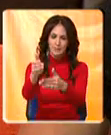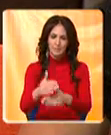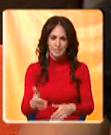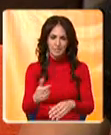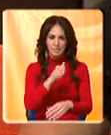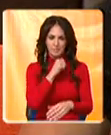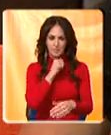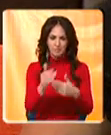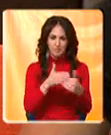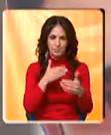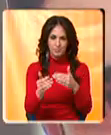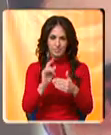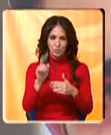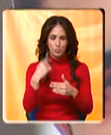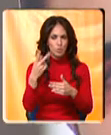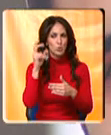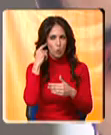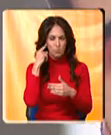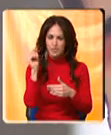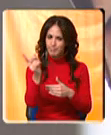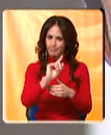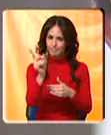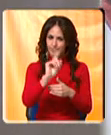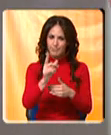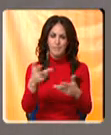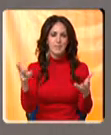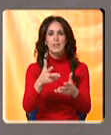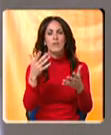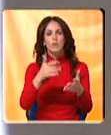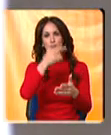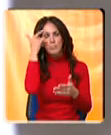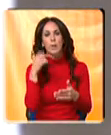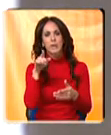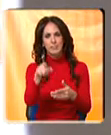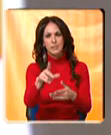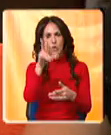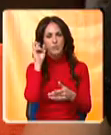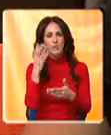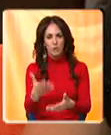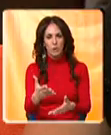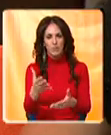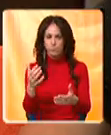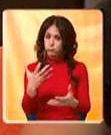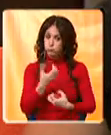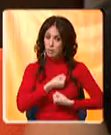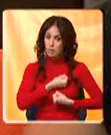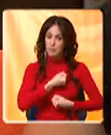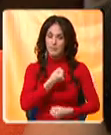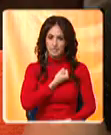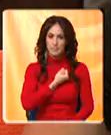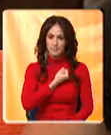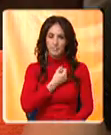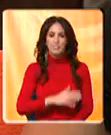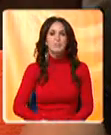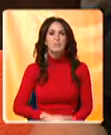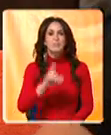não lhe interessa já? Depois do que eu ouvi, não. Estas imagens foram as mais difíceis para si, não foram? Sim, sem dúvida alguma.